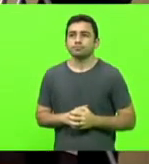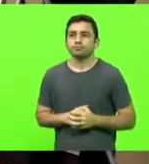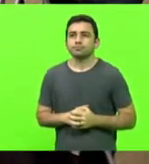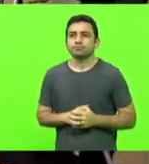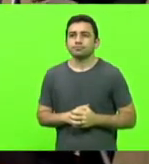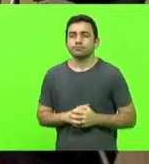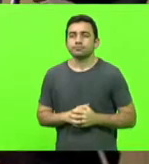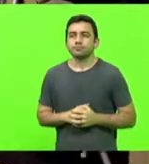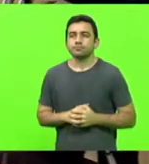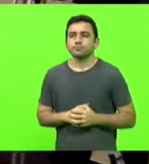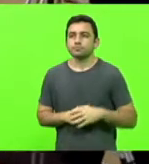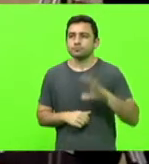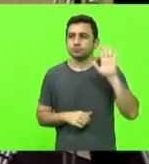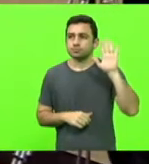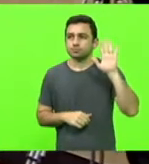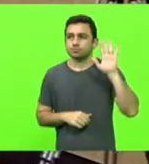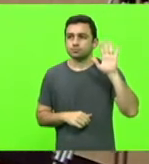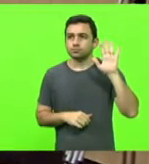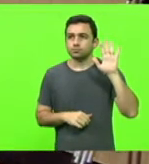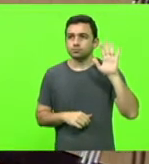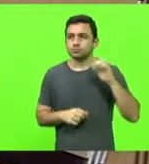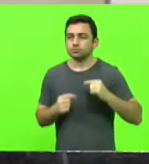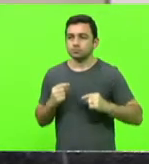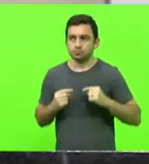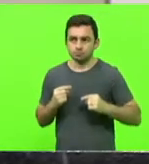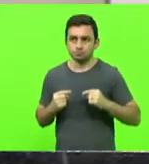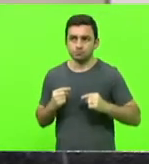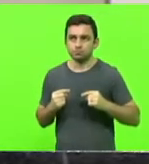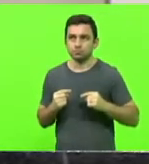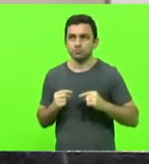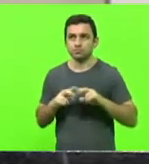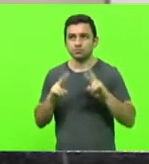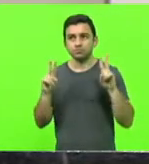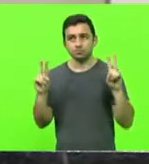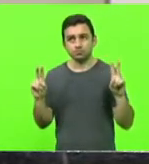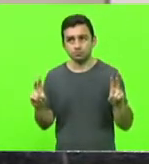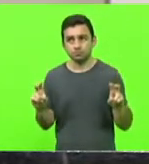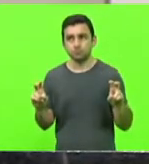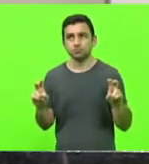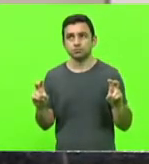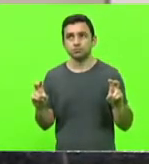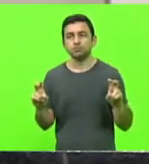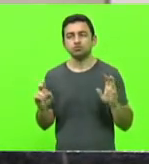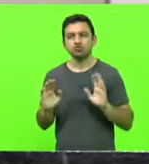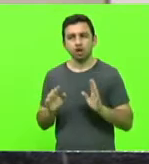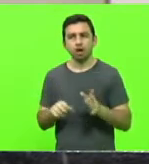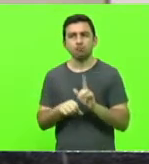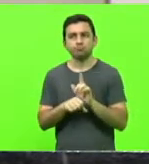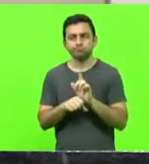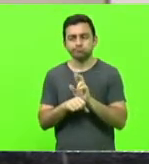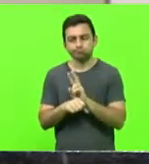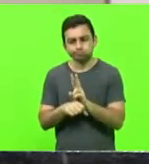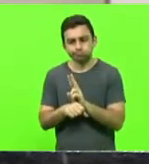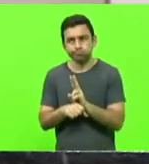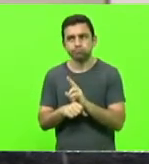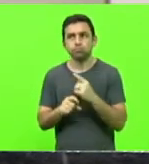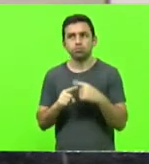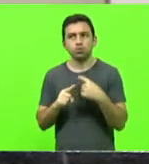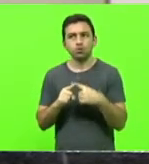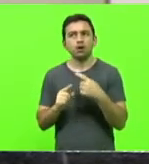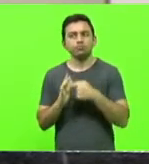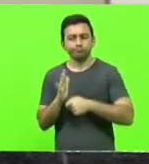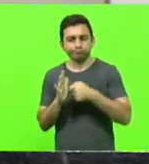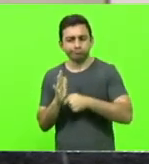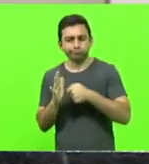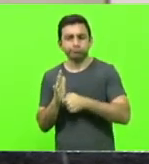Só para acompanhar a Vossa Excelência, João, nessa discussão, que é um tema que a gente tem monitorado, até porque há uma cobrança muito